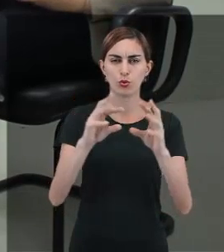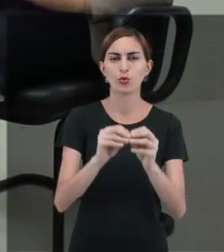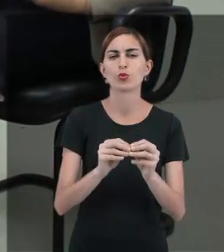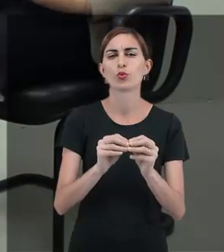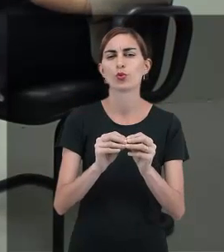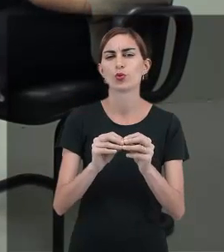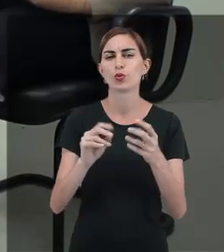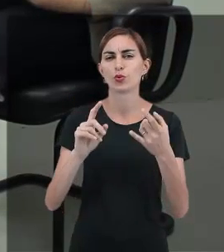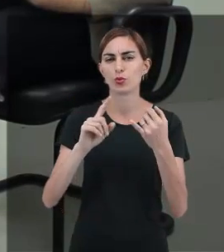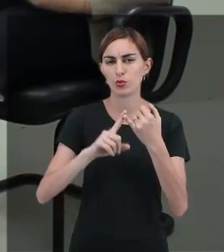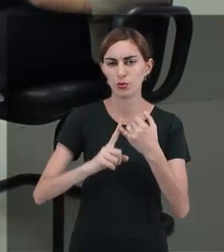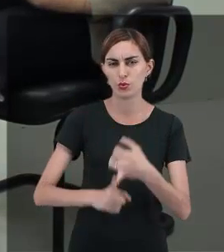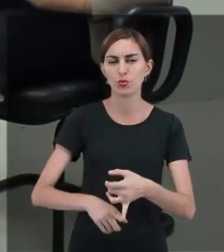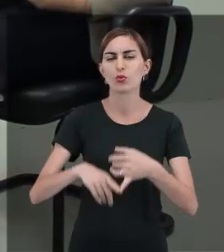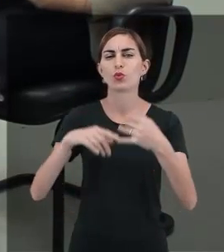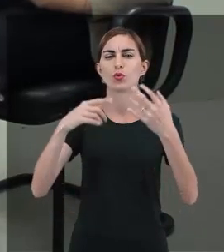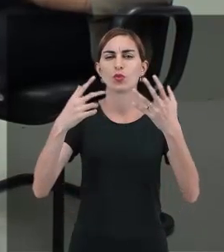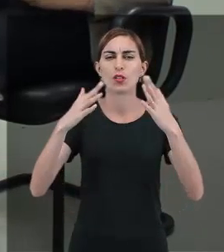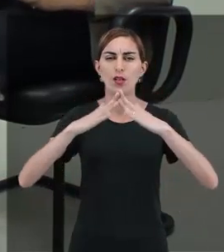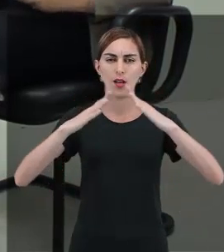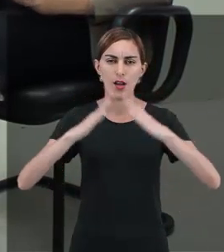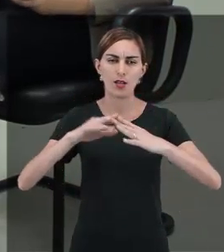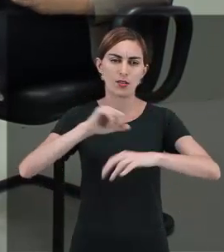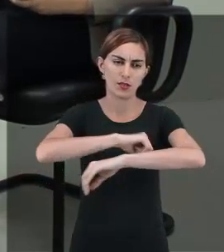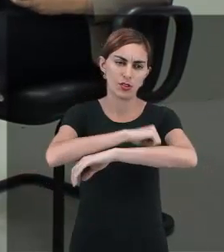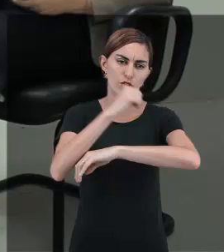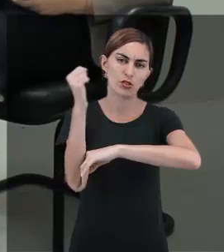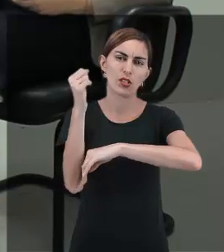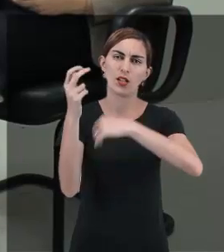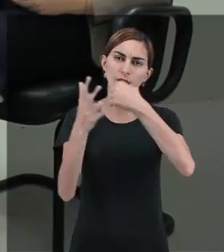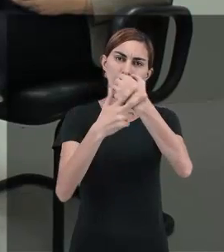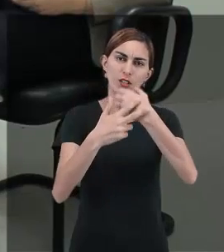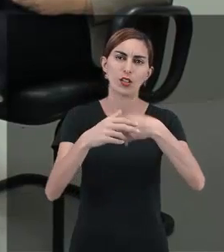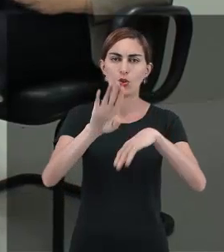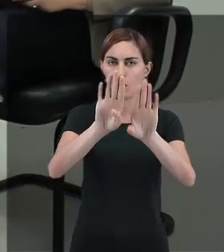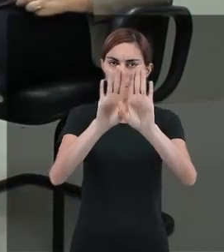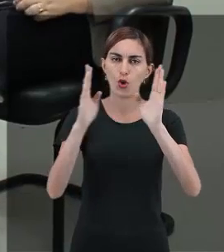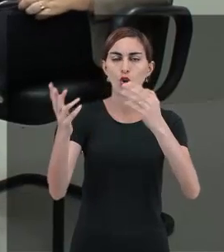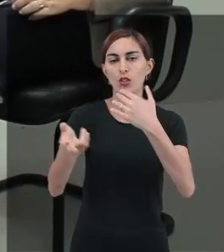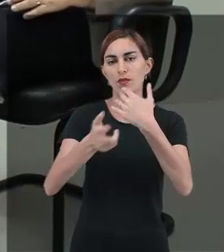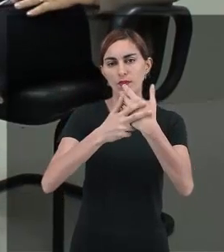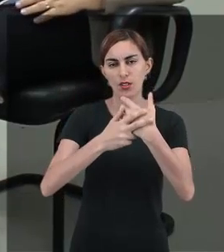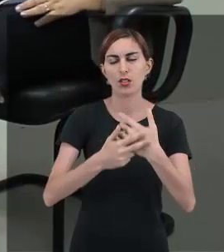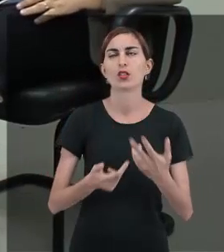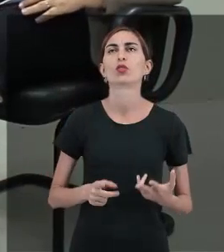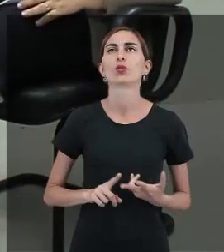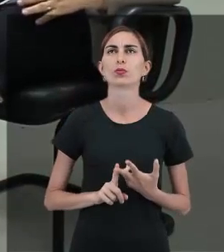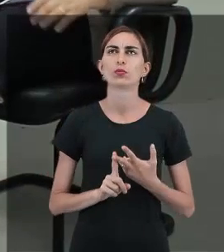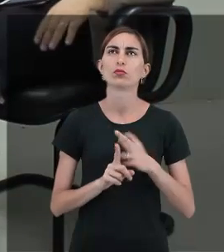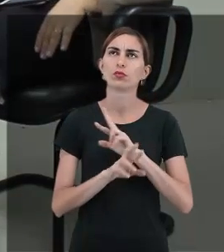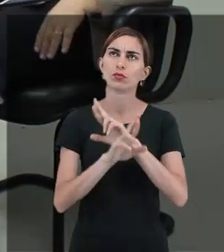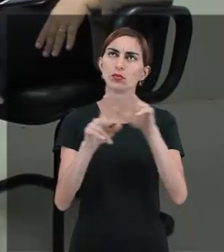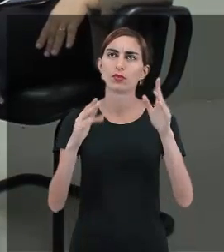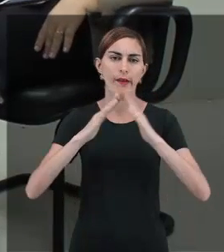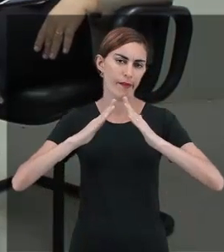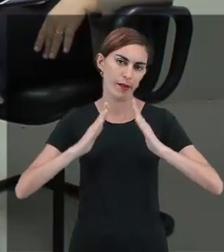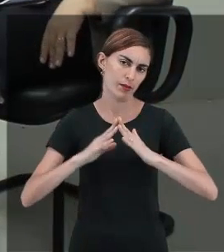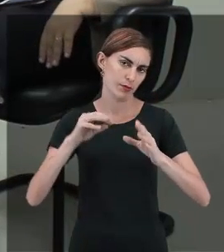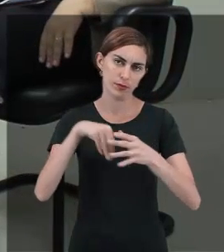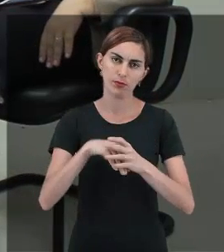casa tem uma janela de vidro, tem uma porta de vidro, enfim, seja na empresa, seja na residência, no seu